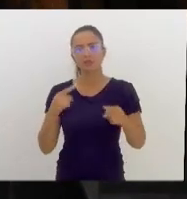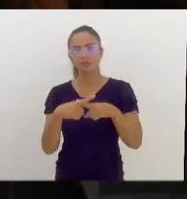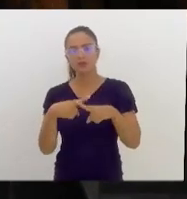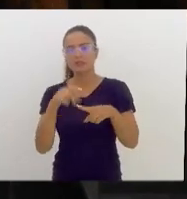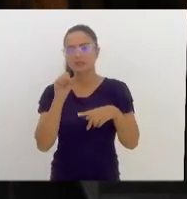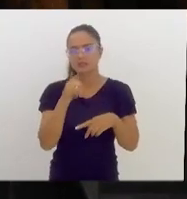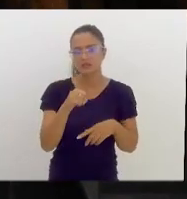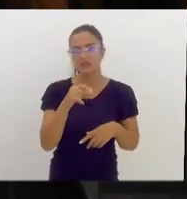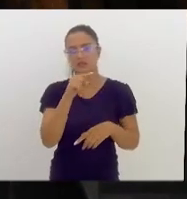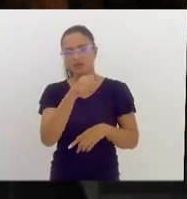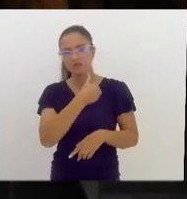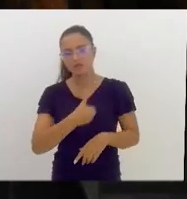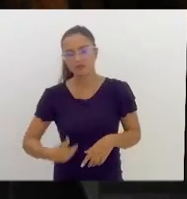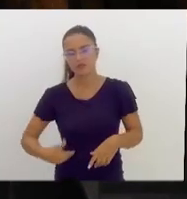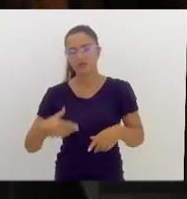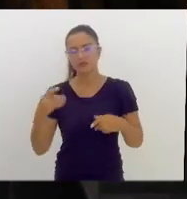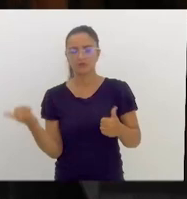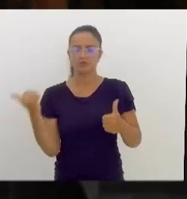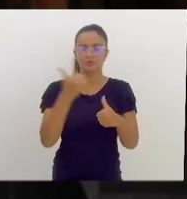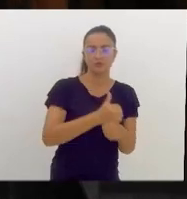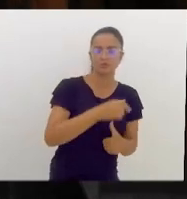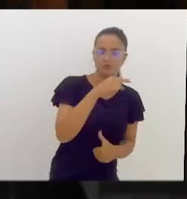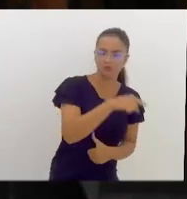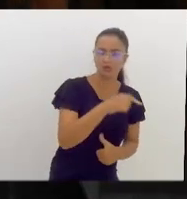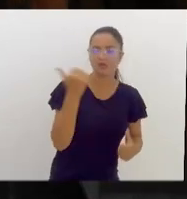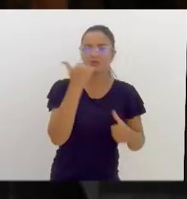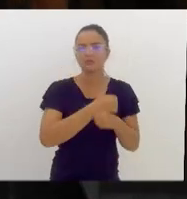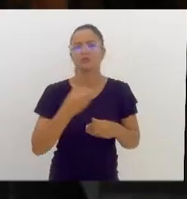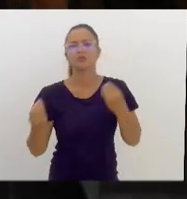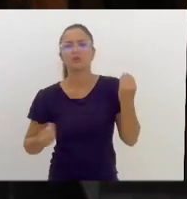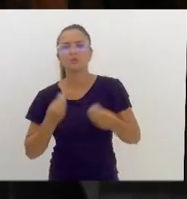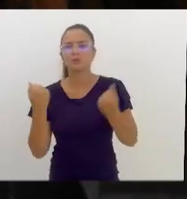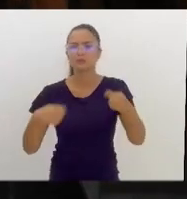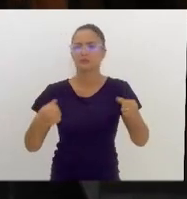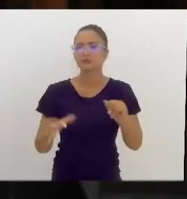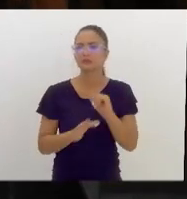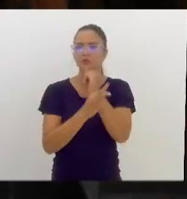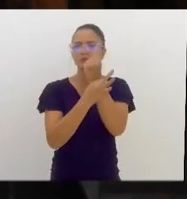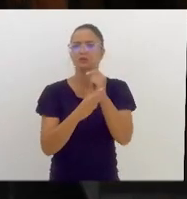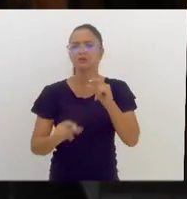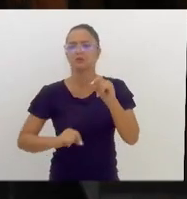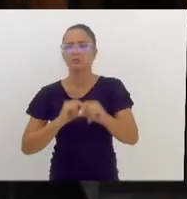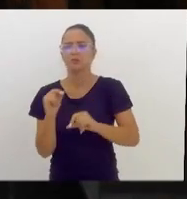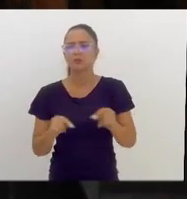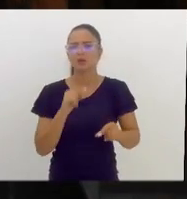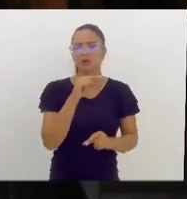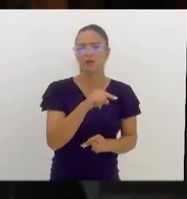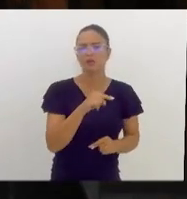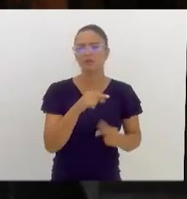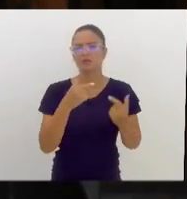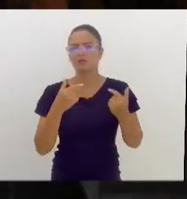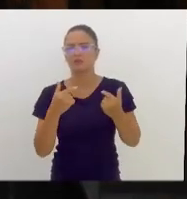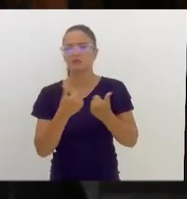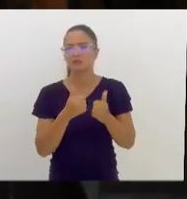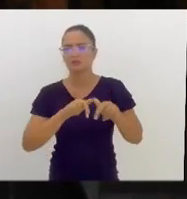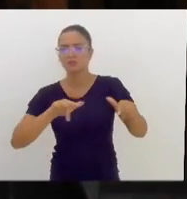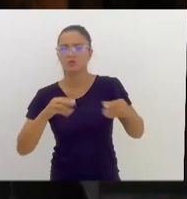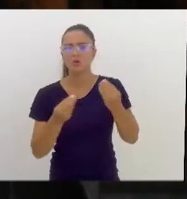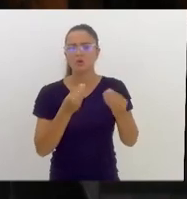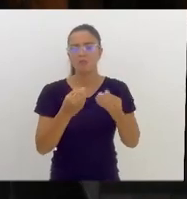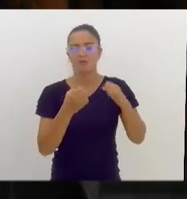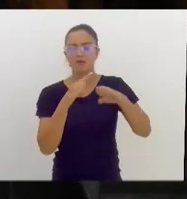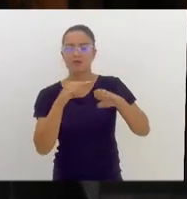governo subsidiar, o governo possa fazer isso com segurança de que não está subsidiando um transporte para botar dinheiro no bolso de um